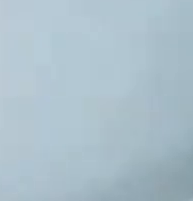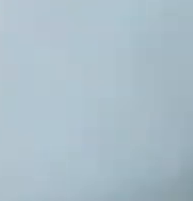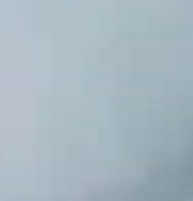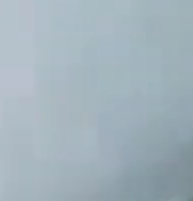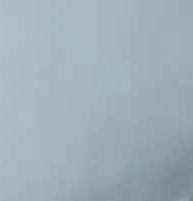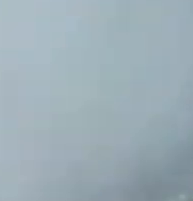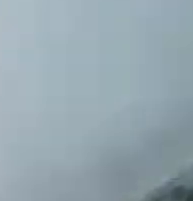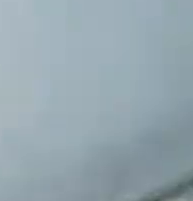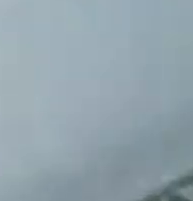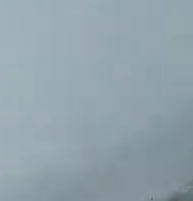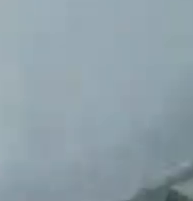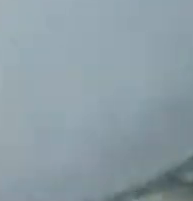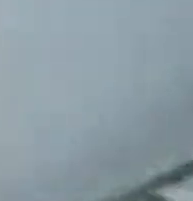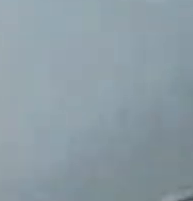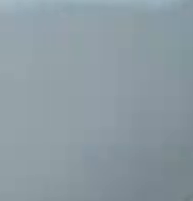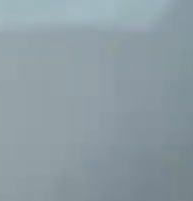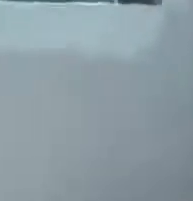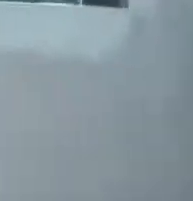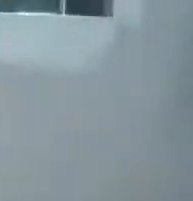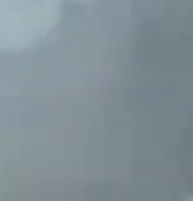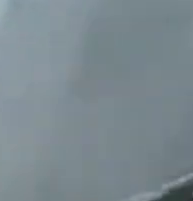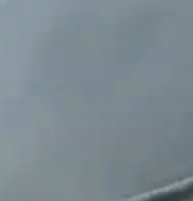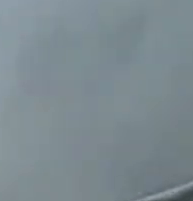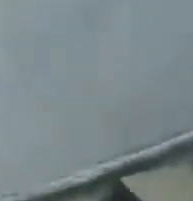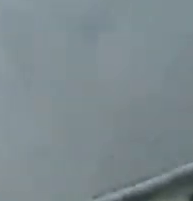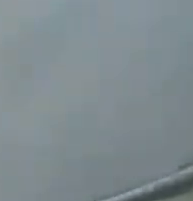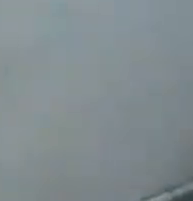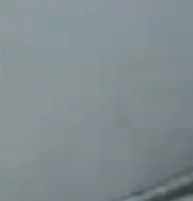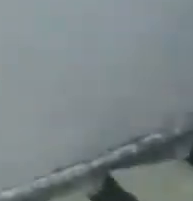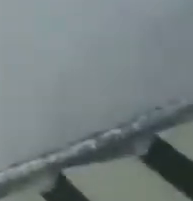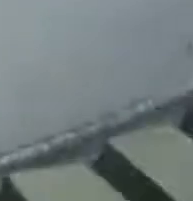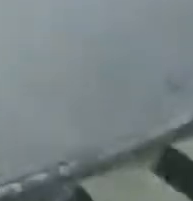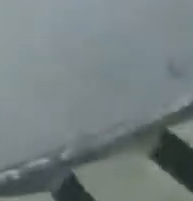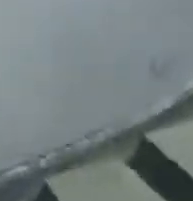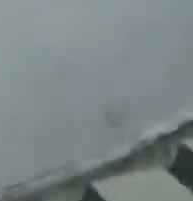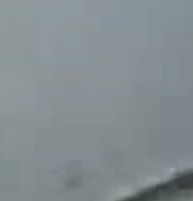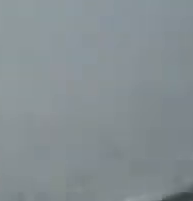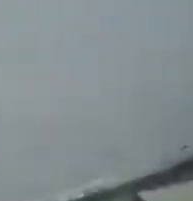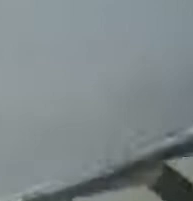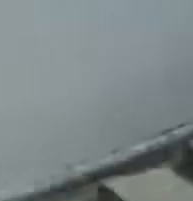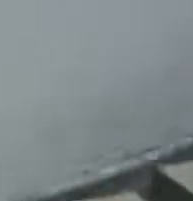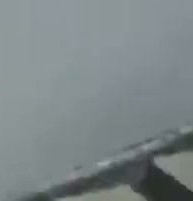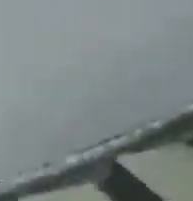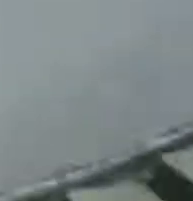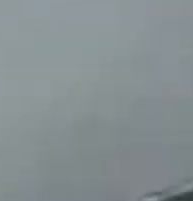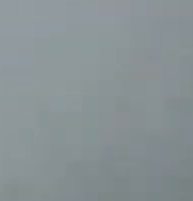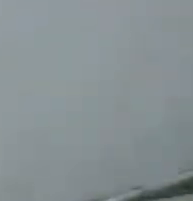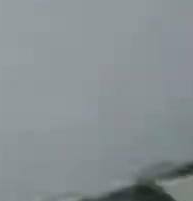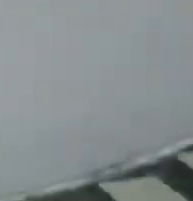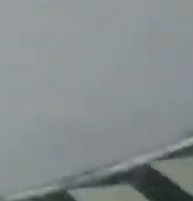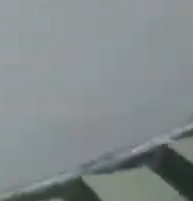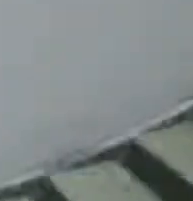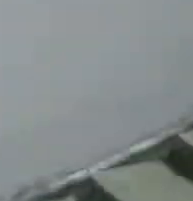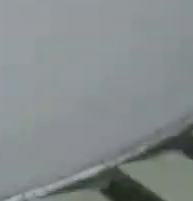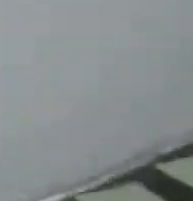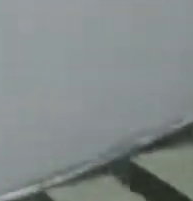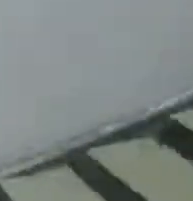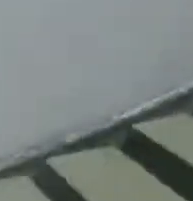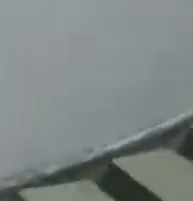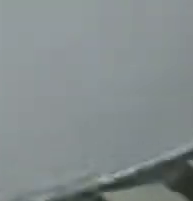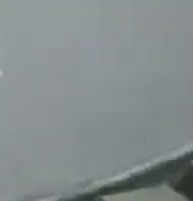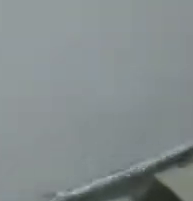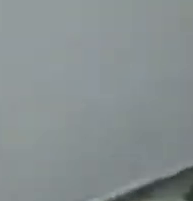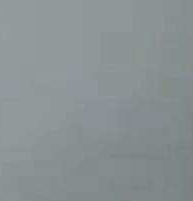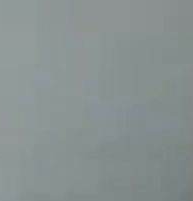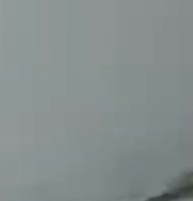abençoe você. Eu tô muito feliz. Feliz porque a gente vê que o projeto de lei que surgiu numa visita,